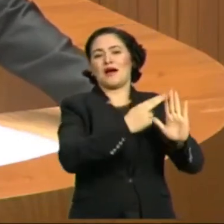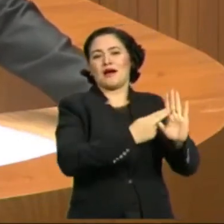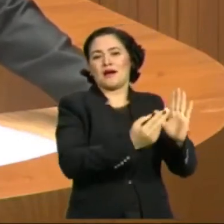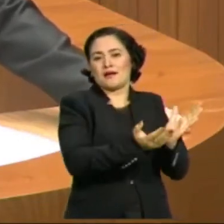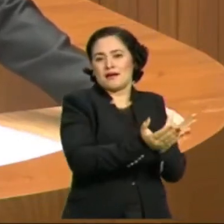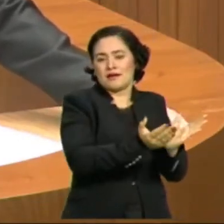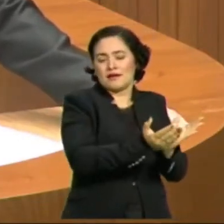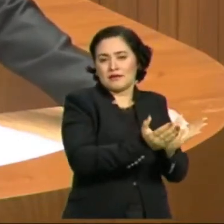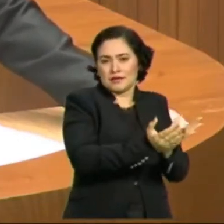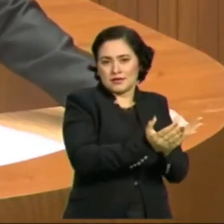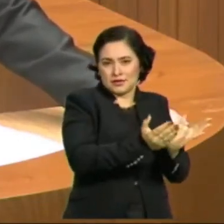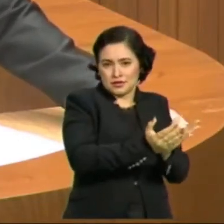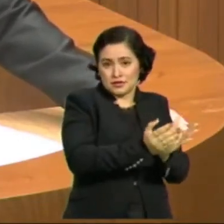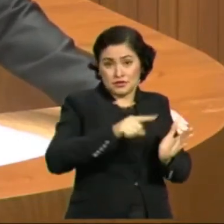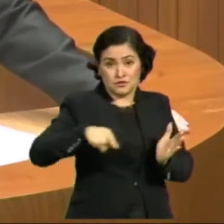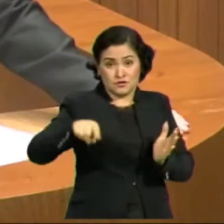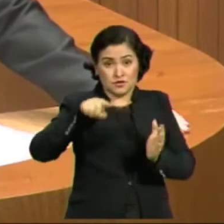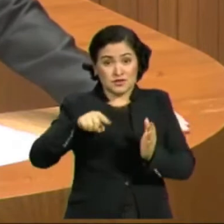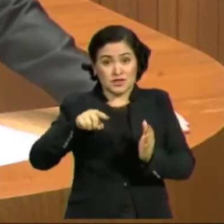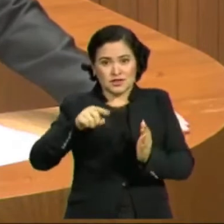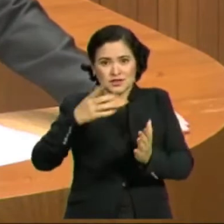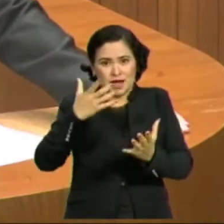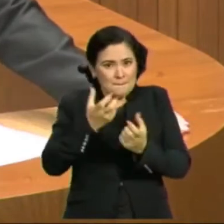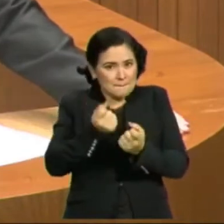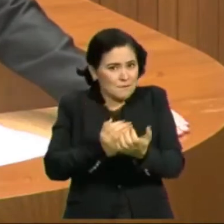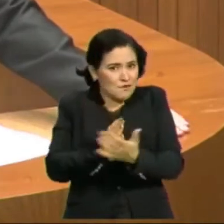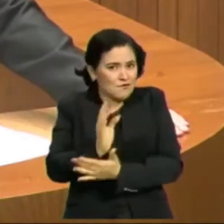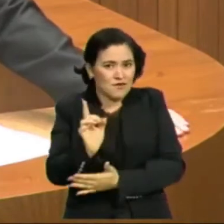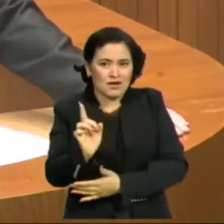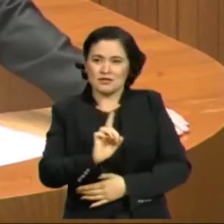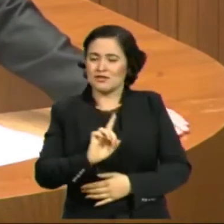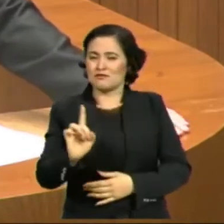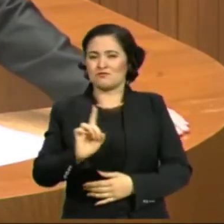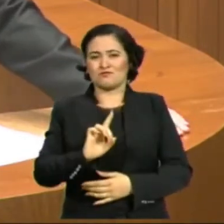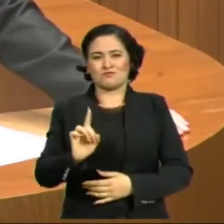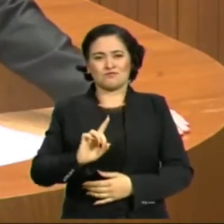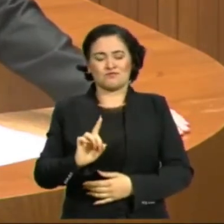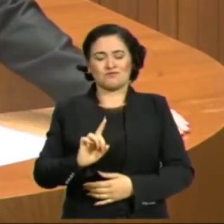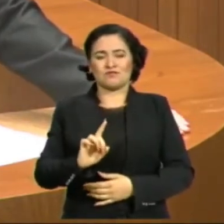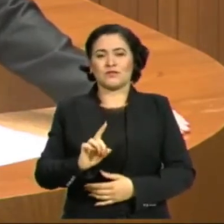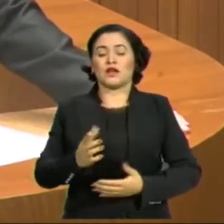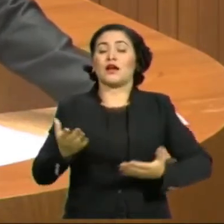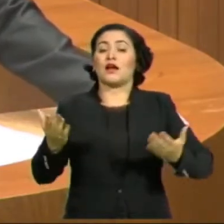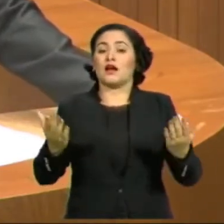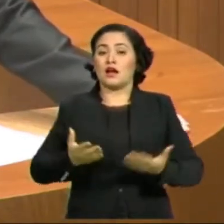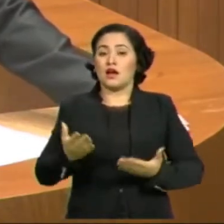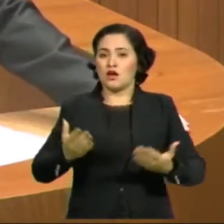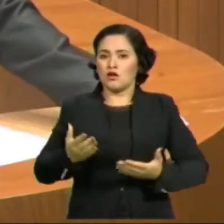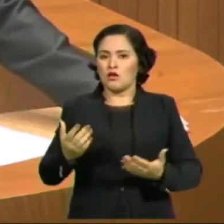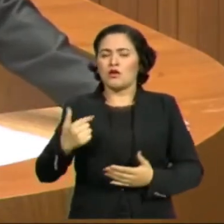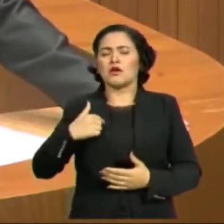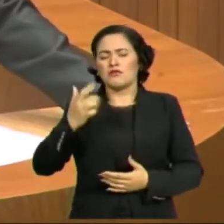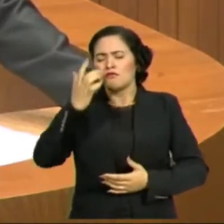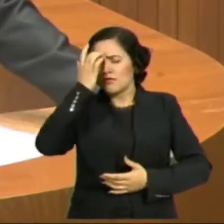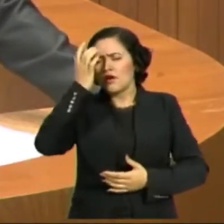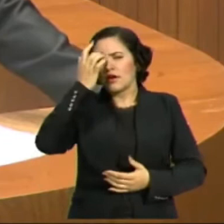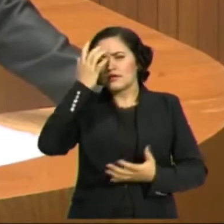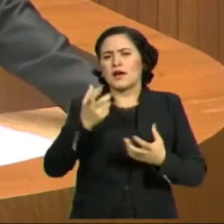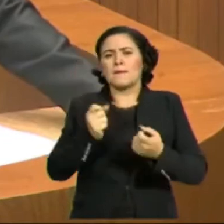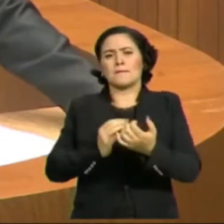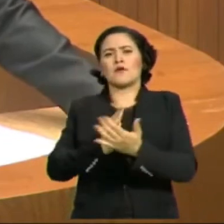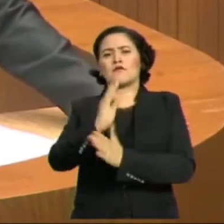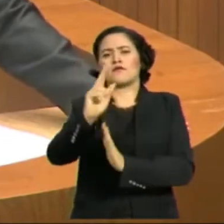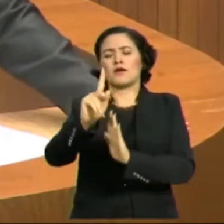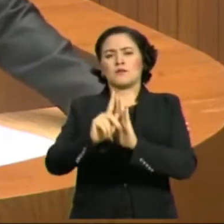nós não temos tido dificuldades para aprovarmos o nosso projeto. Na legislatura passada,